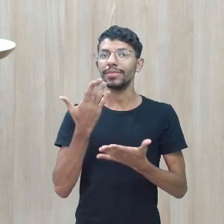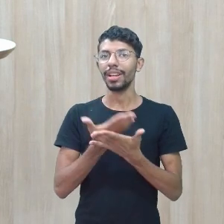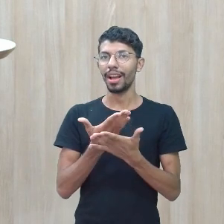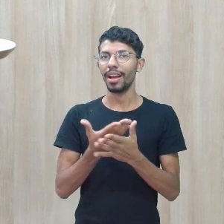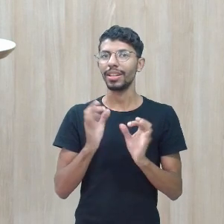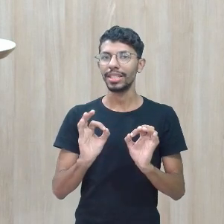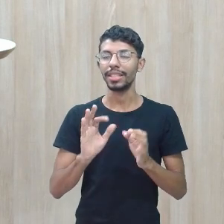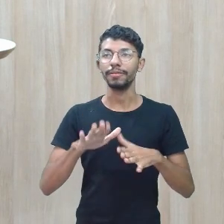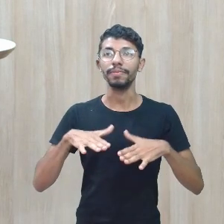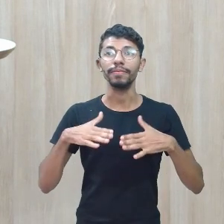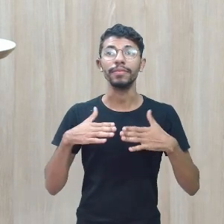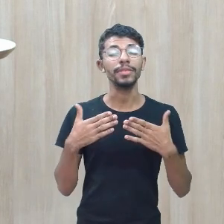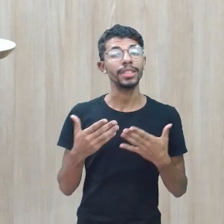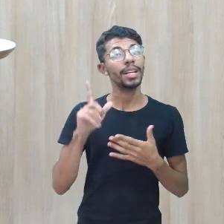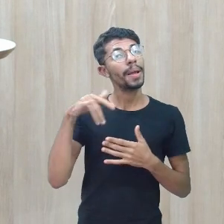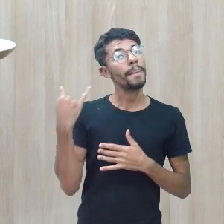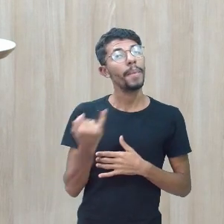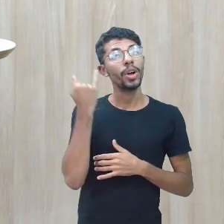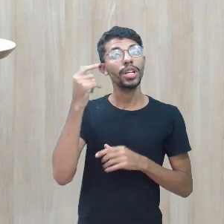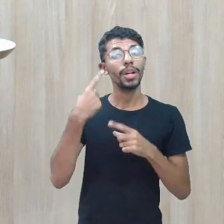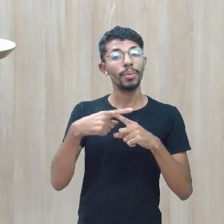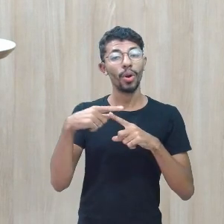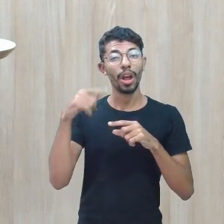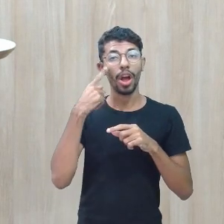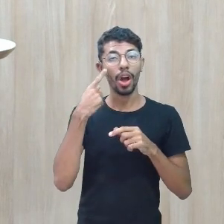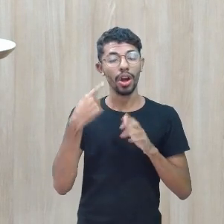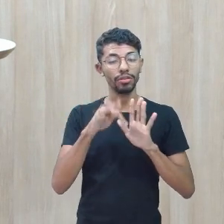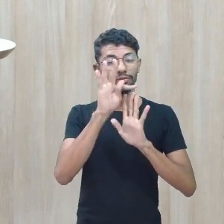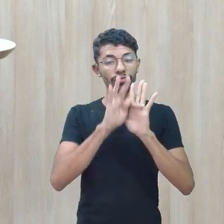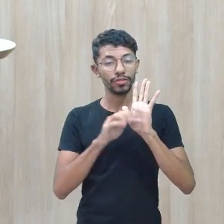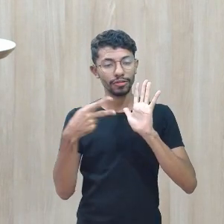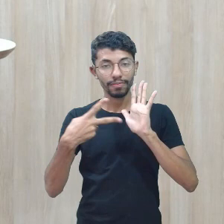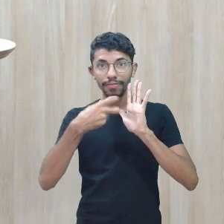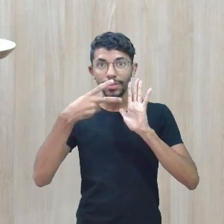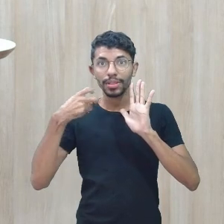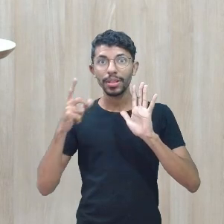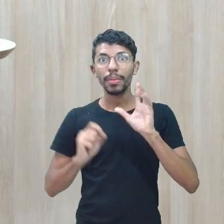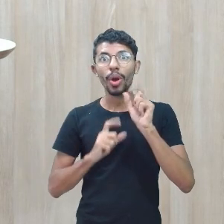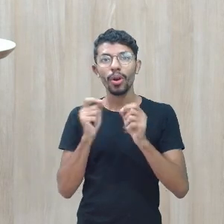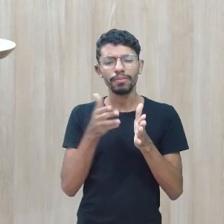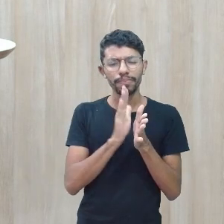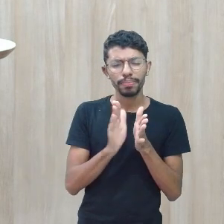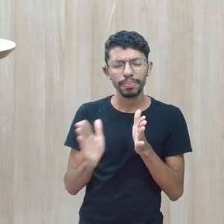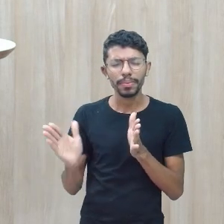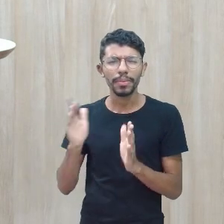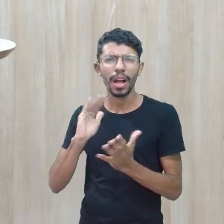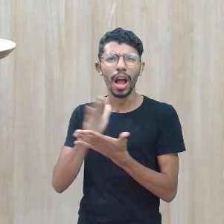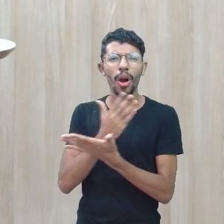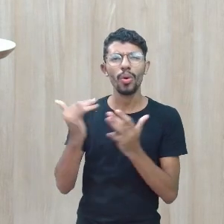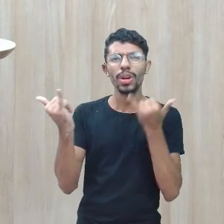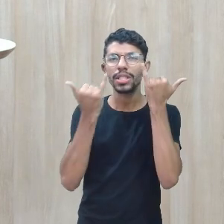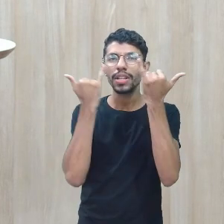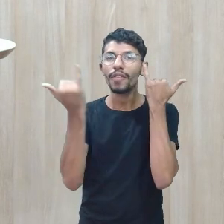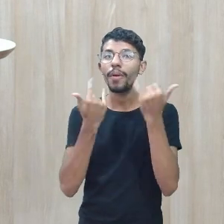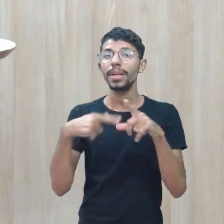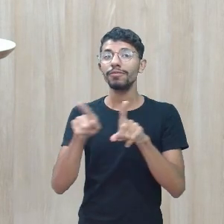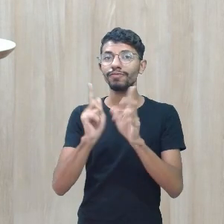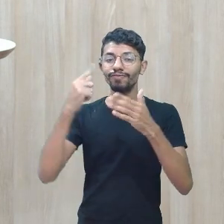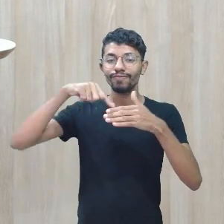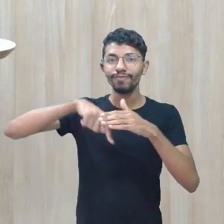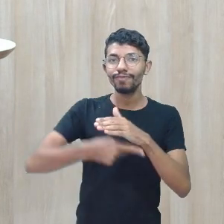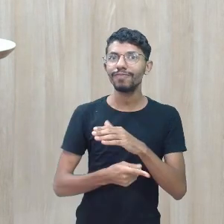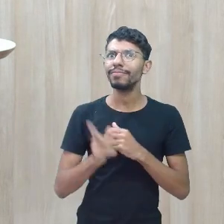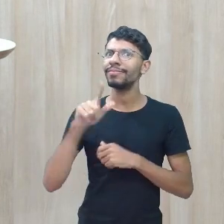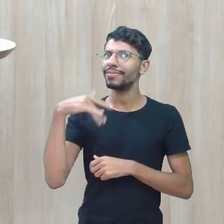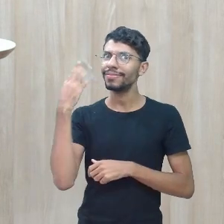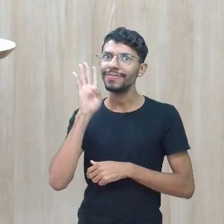muito importante. No texto, você vai ver em uma sequência, o passo a passo, algumas informações, até mesmo aprofundamento. Não